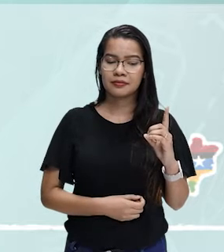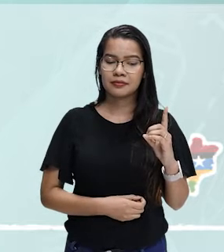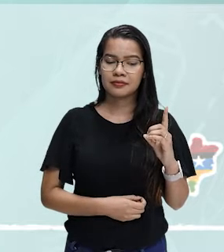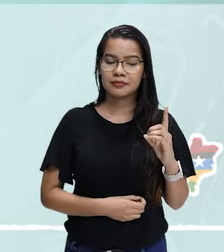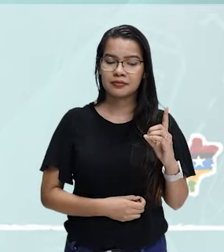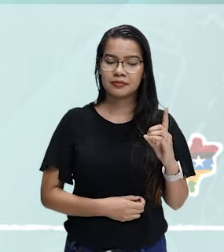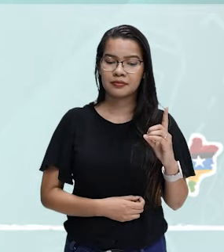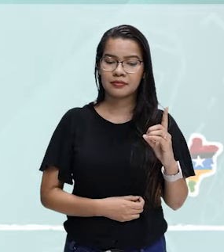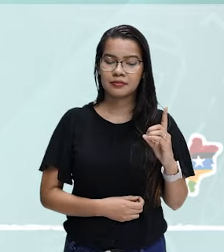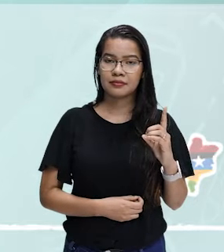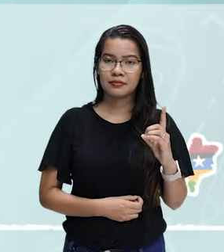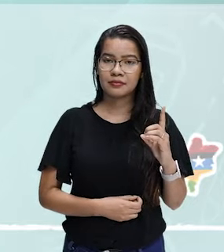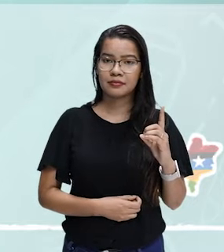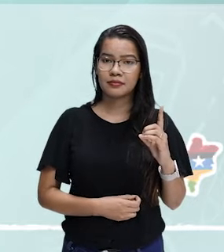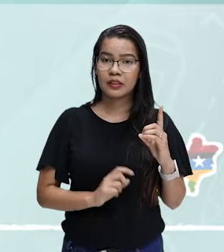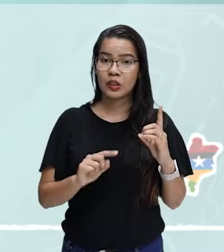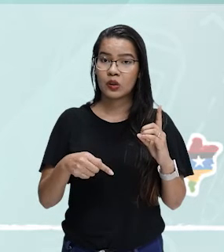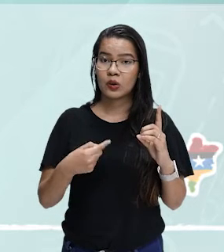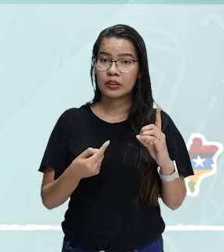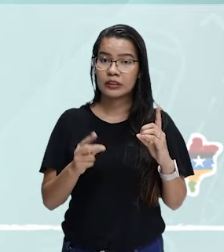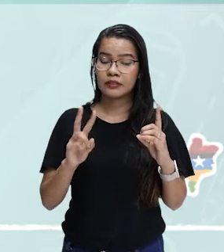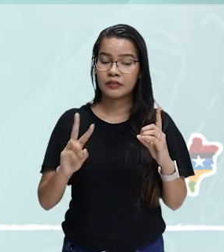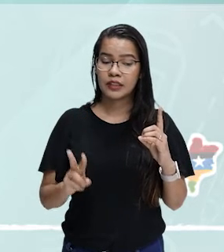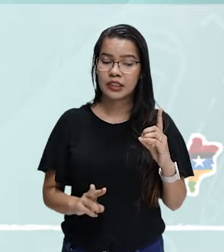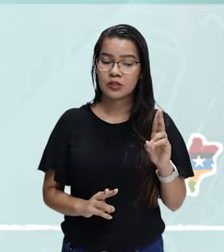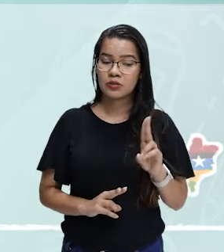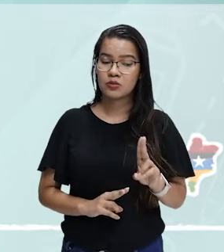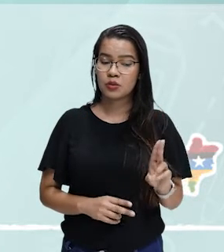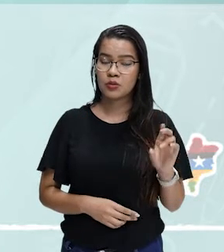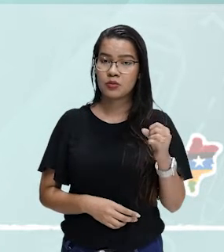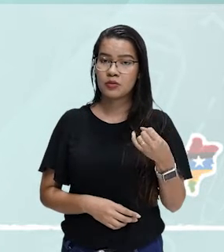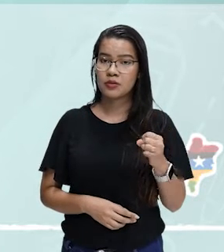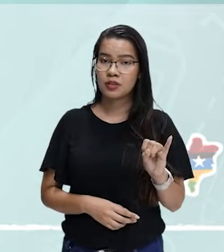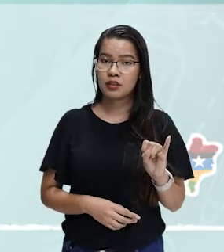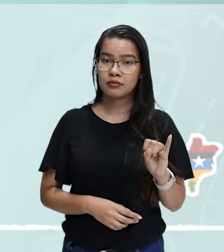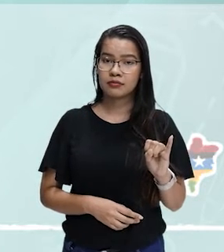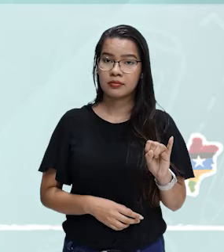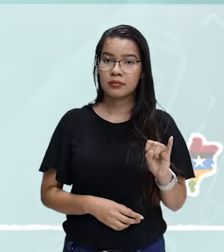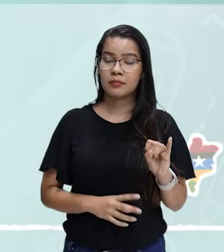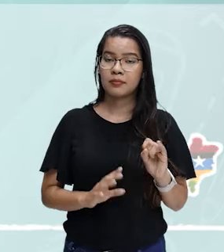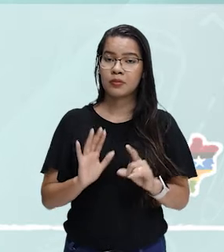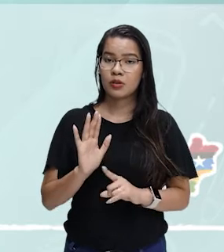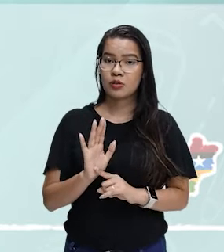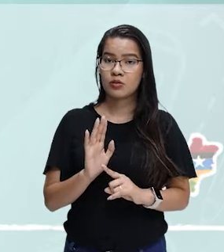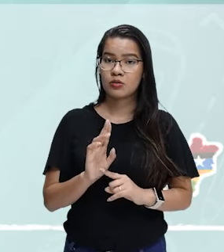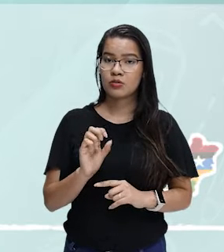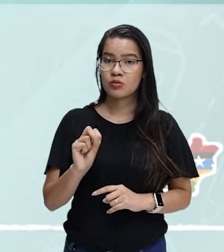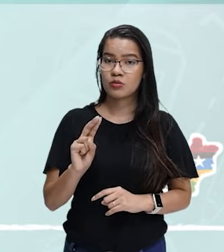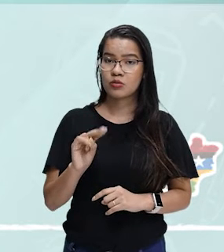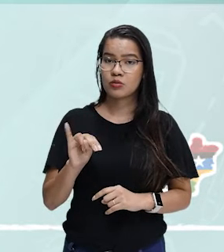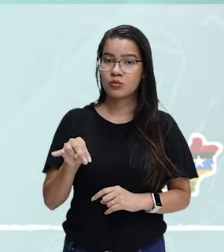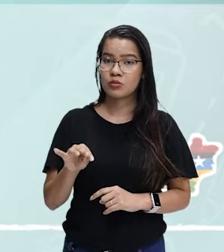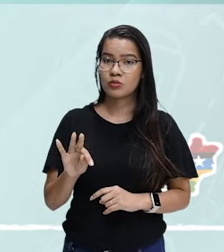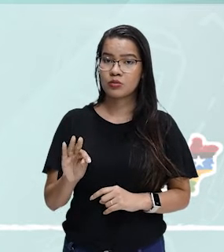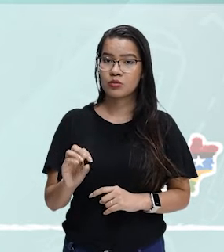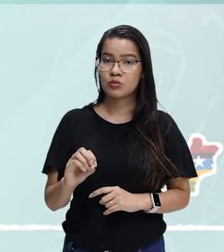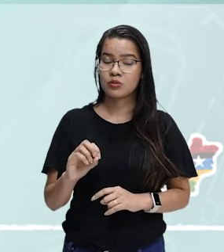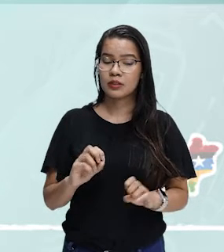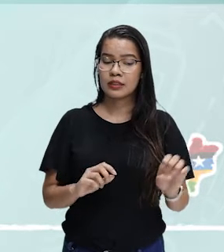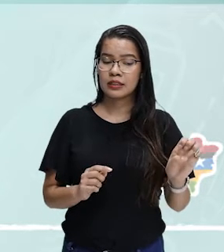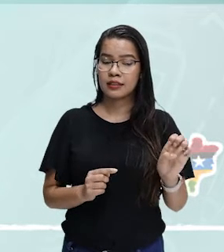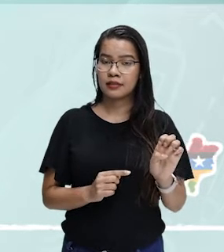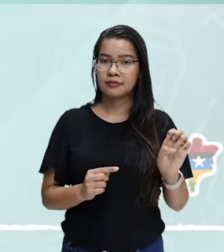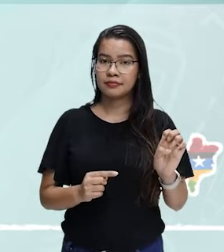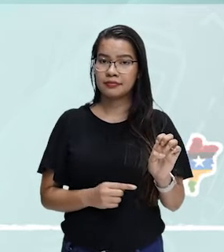ao diretor. Outra vez aí o se, para indeterminar o sujeito. E a letra E. Convinha